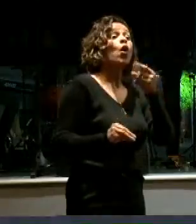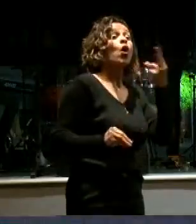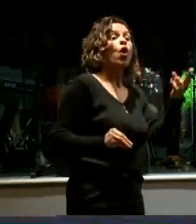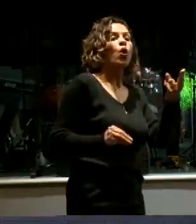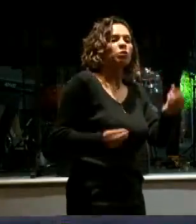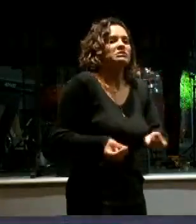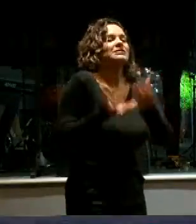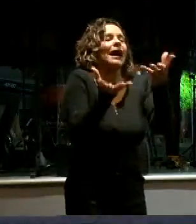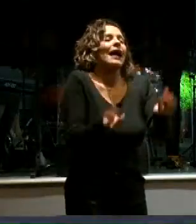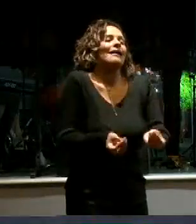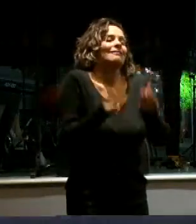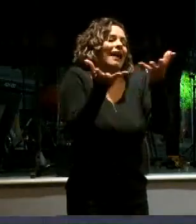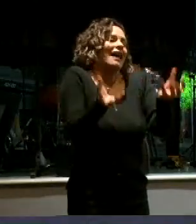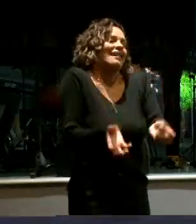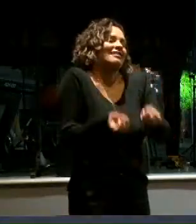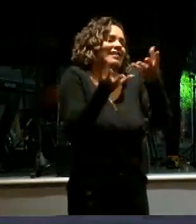aguentar.